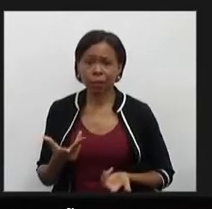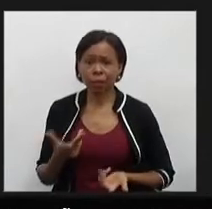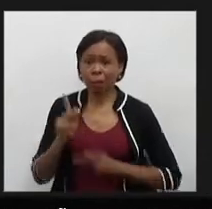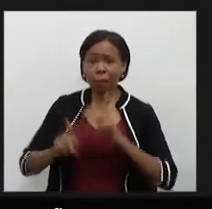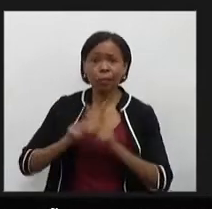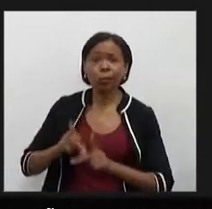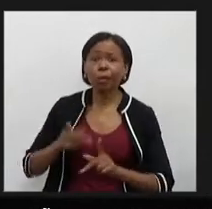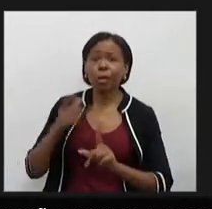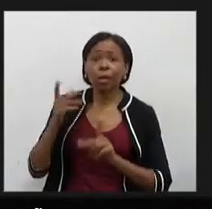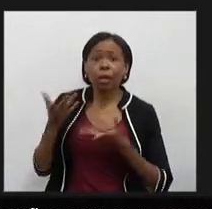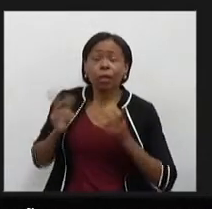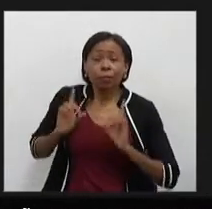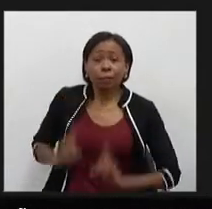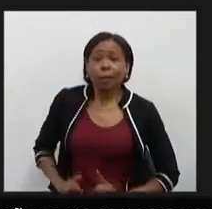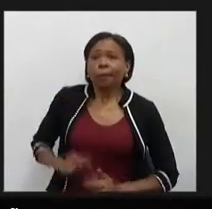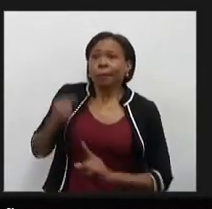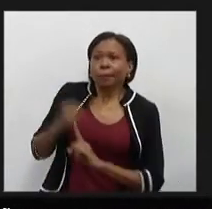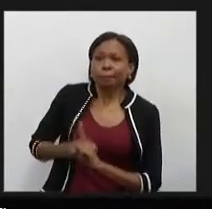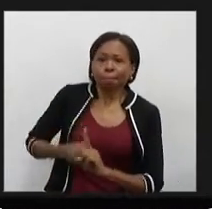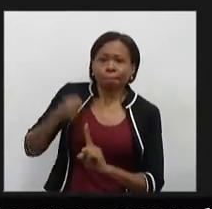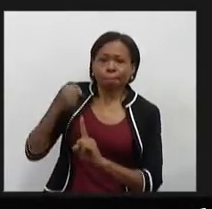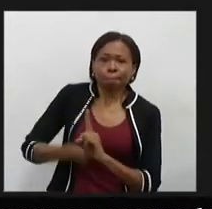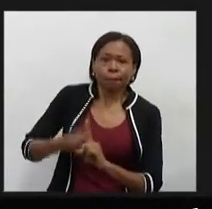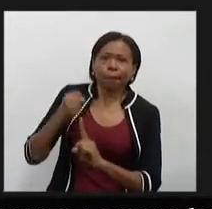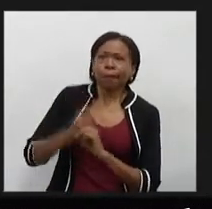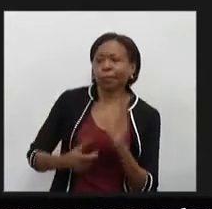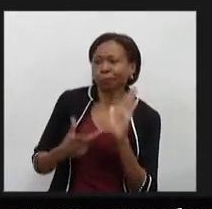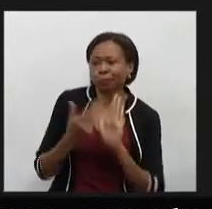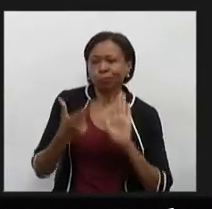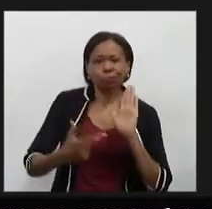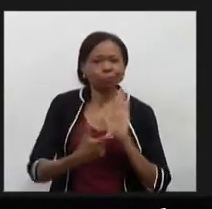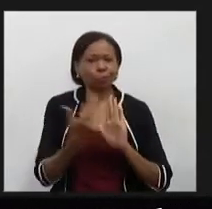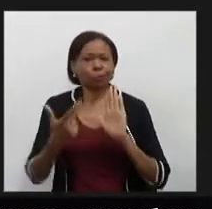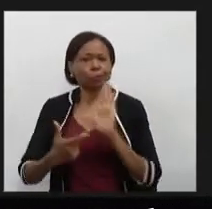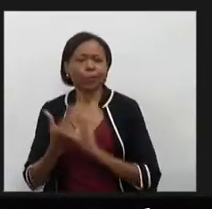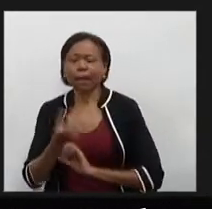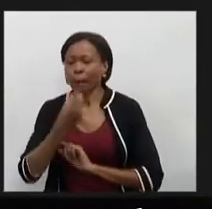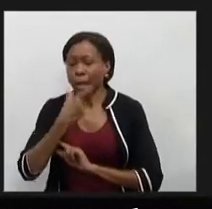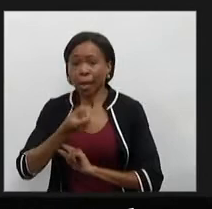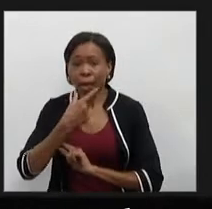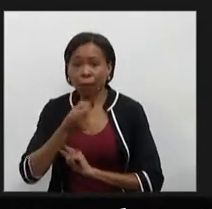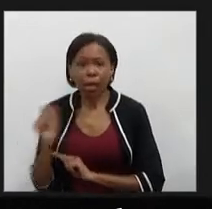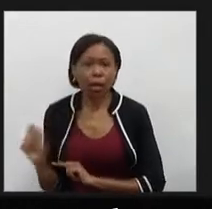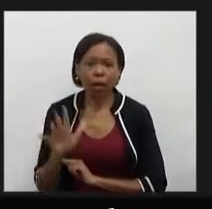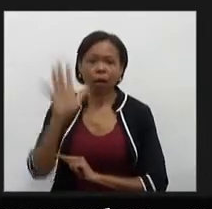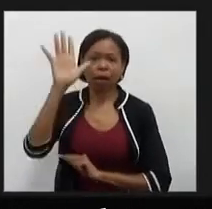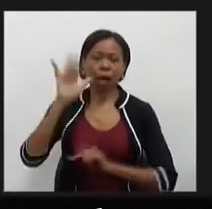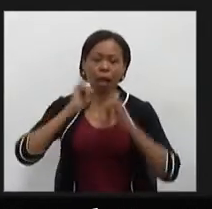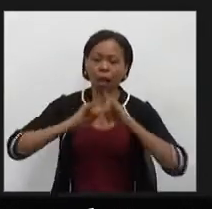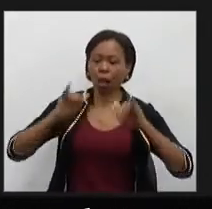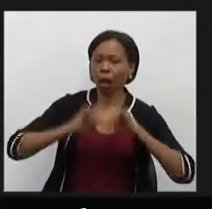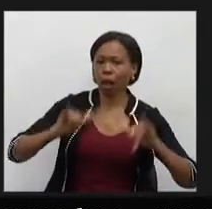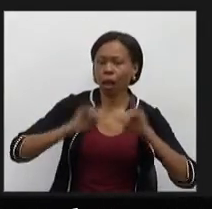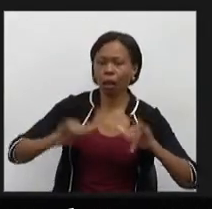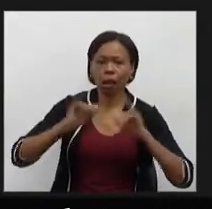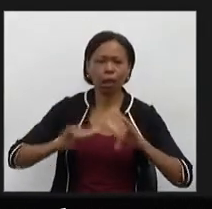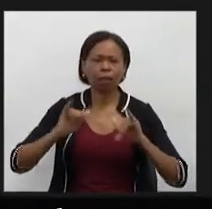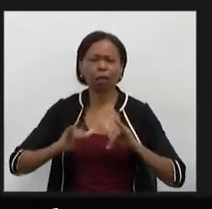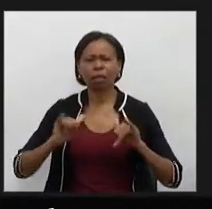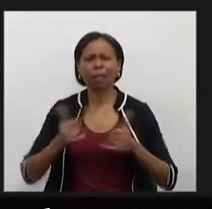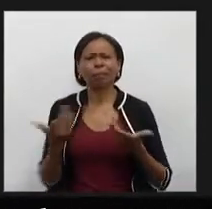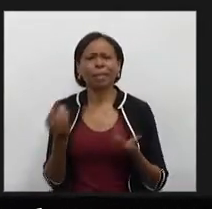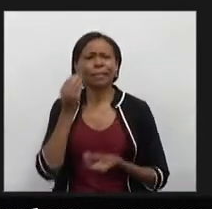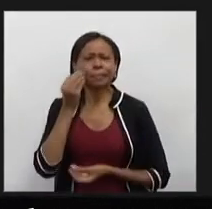vida inteira, uma cirurgia atrás da outra, que já toma remédio caro, que faz campanha para conseguir